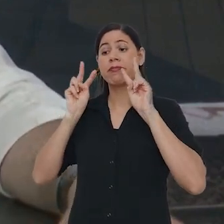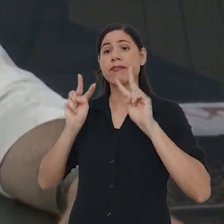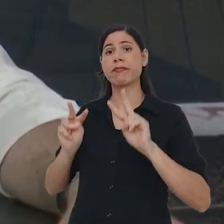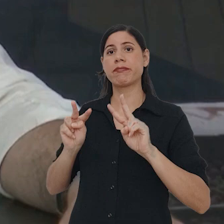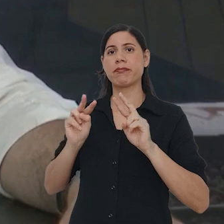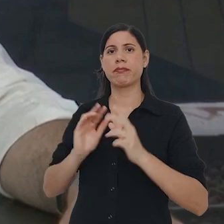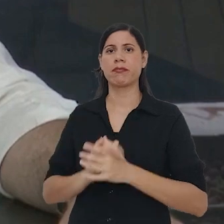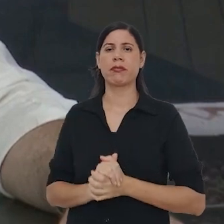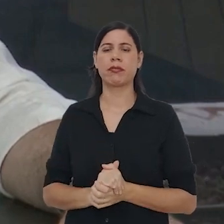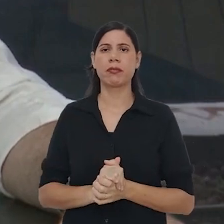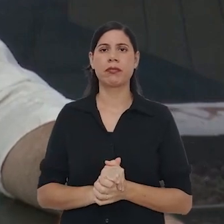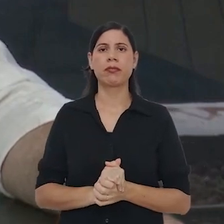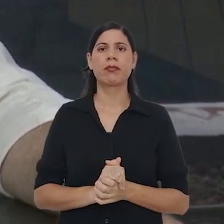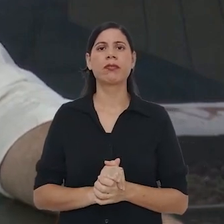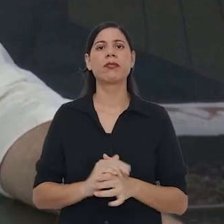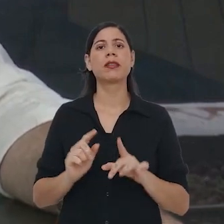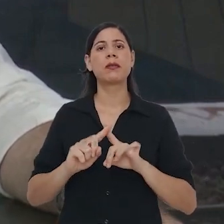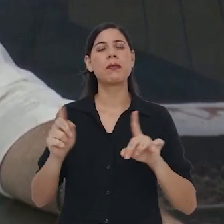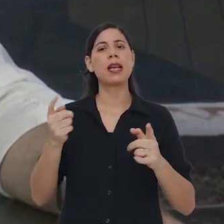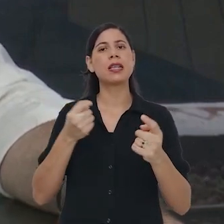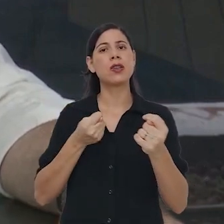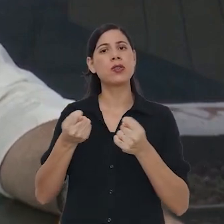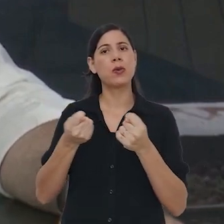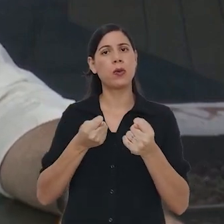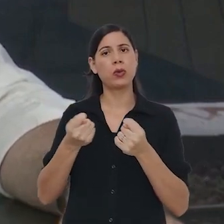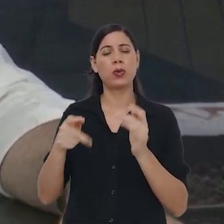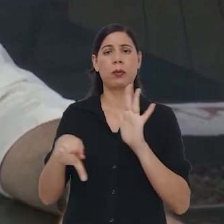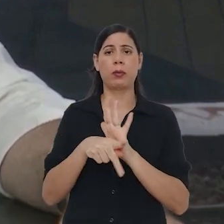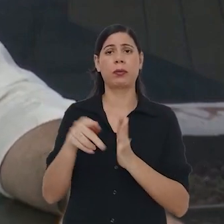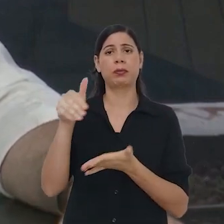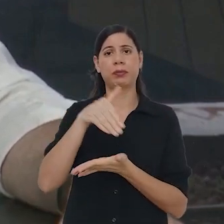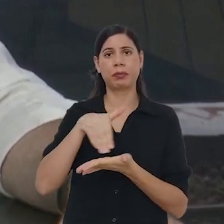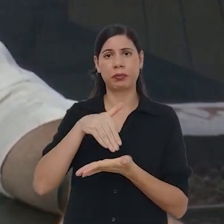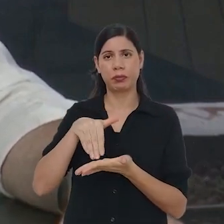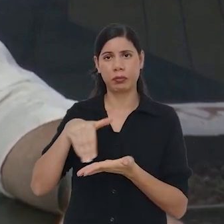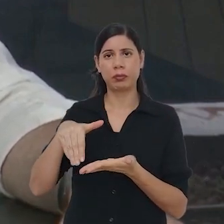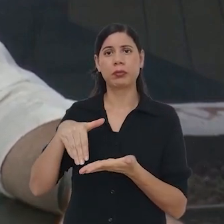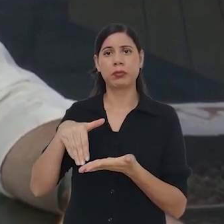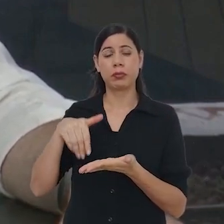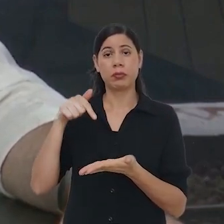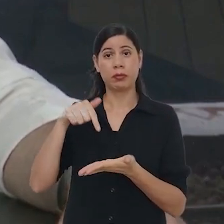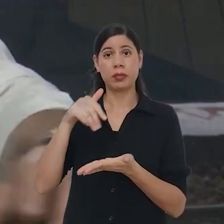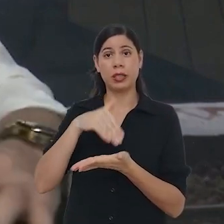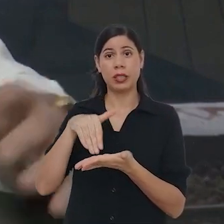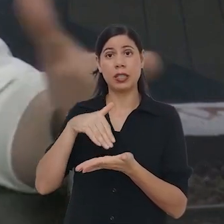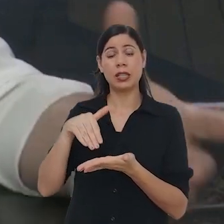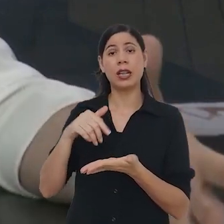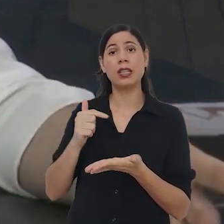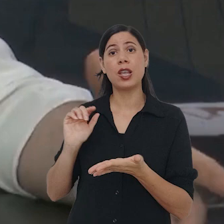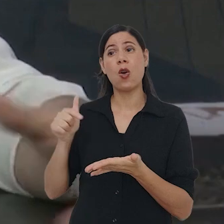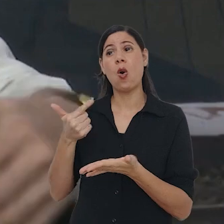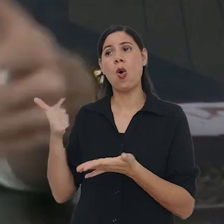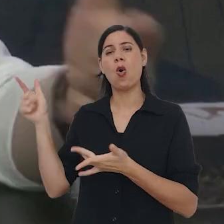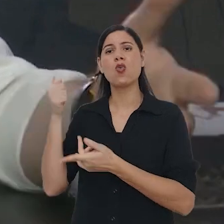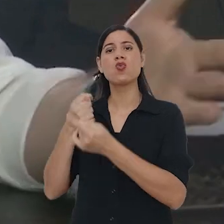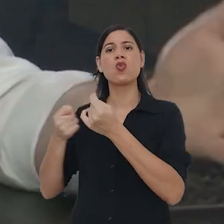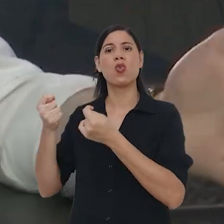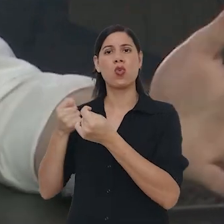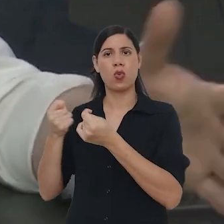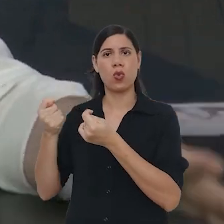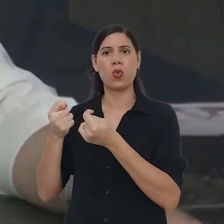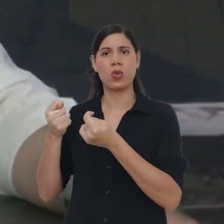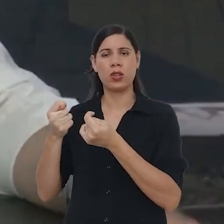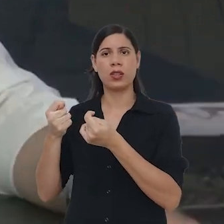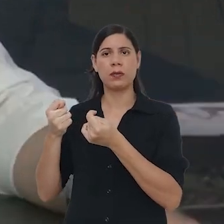execução dos projetos. Mas esse é o controle interno da Secretaria. E a Secretaria é fiscalizada por meio do controle externo. O controle externo é